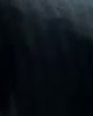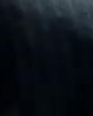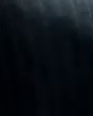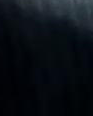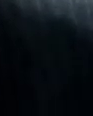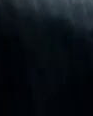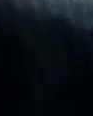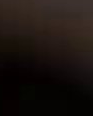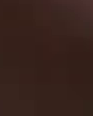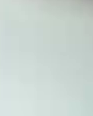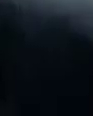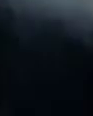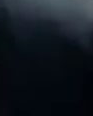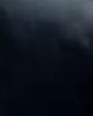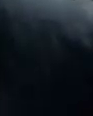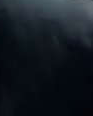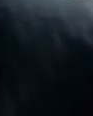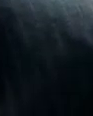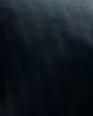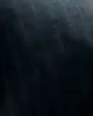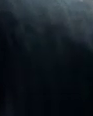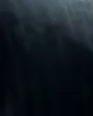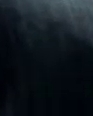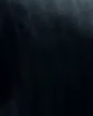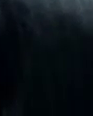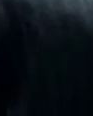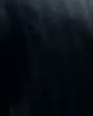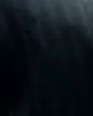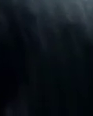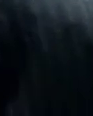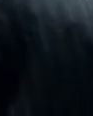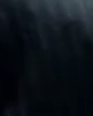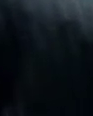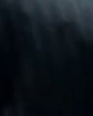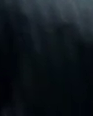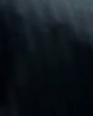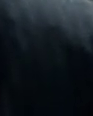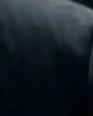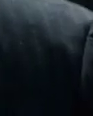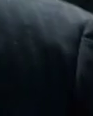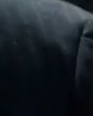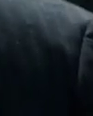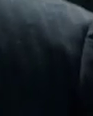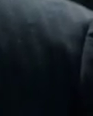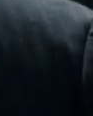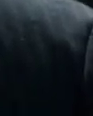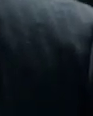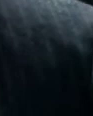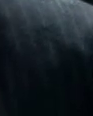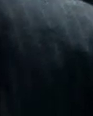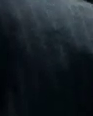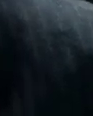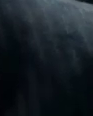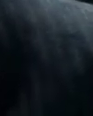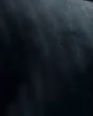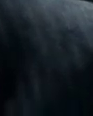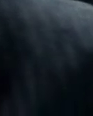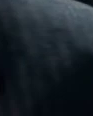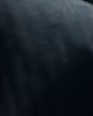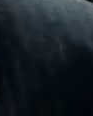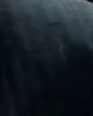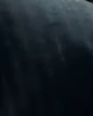análise das vacanças, né, inclusive por exonerações, né, são pessoas que passaram no concurso e que pediram para sair,